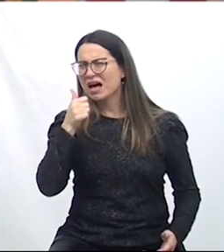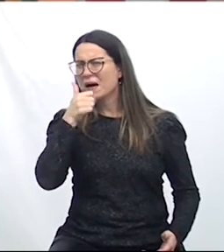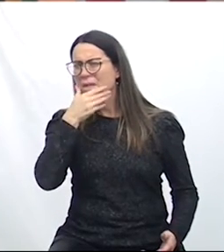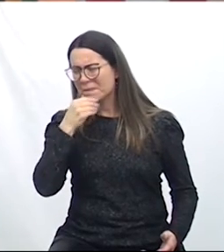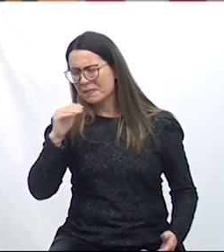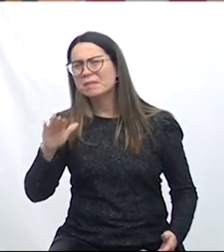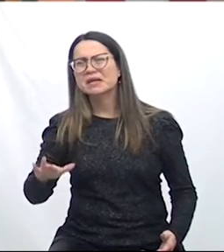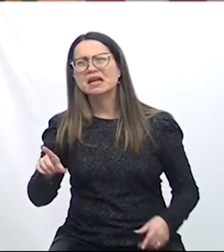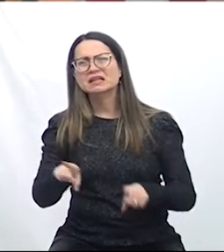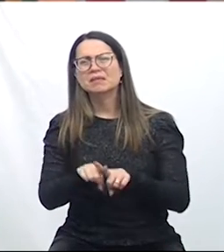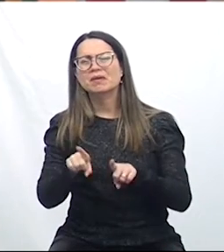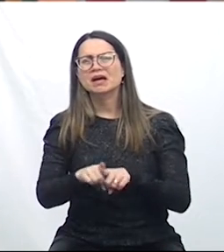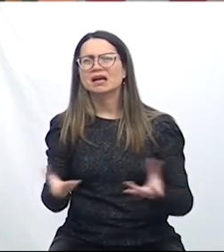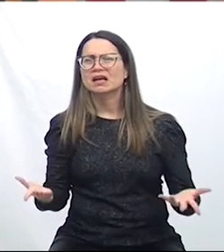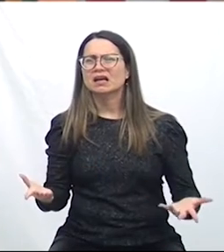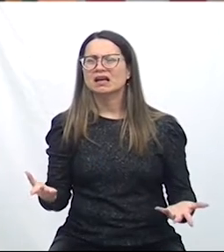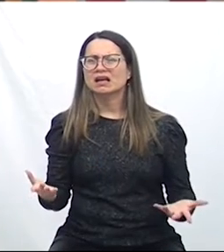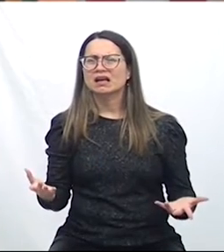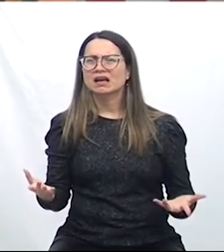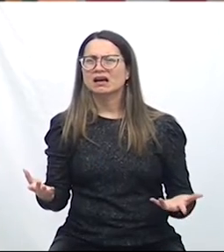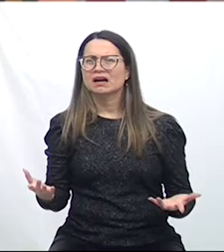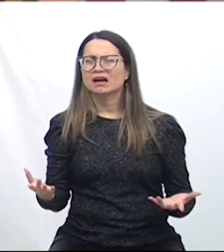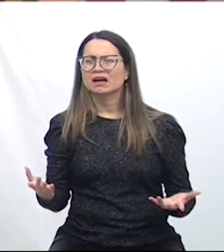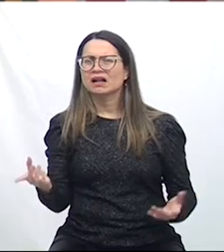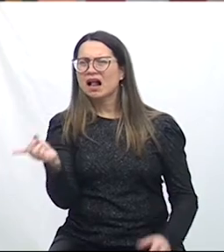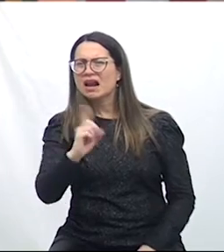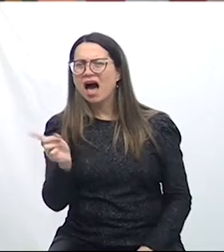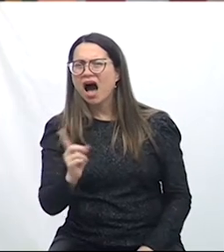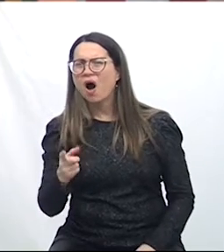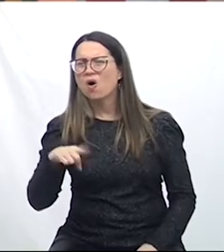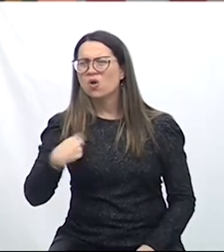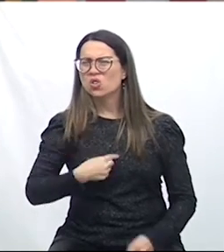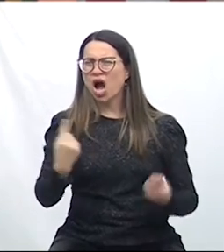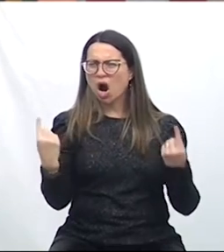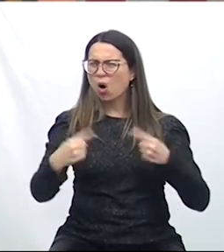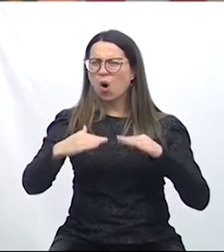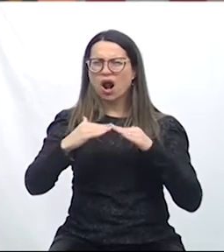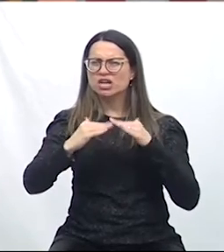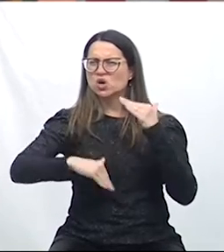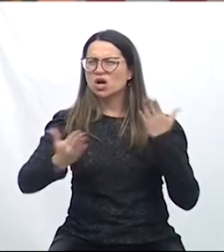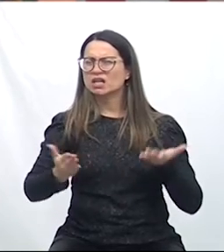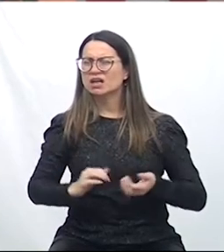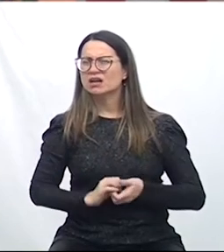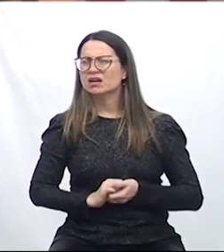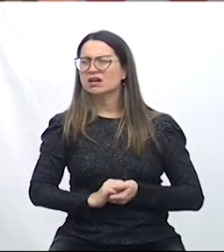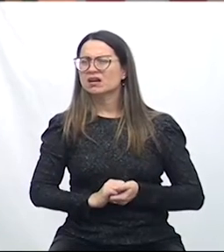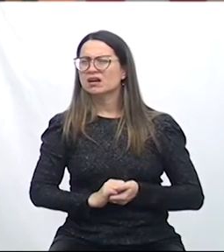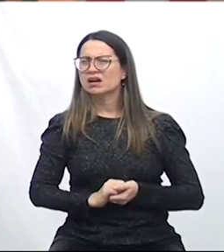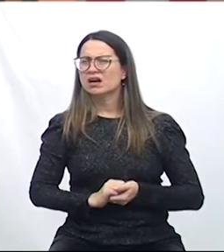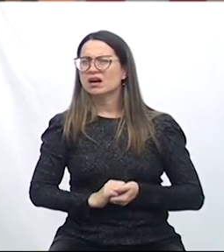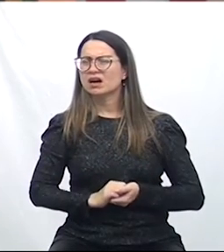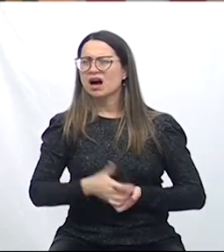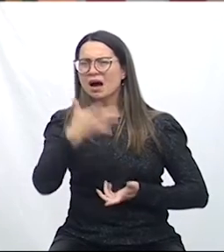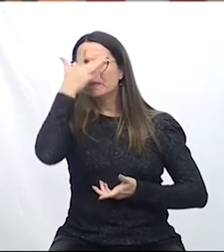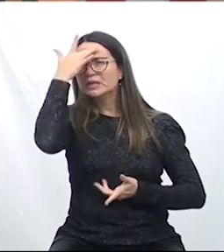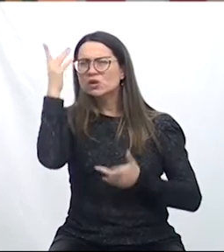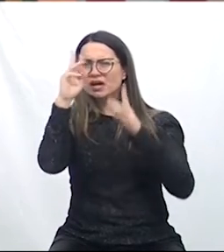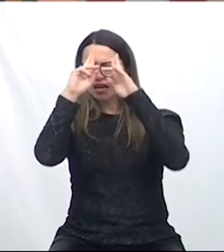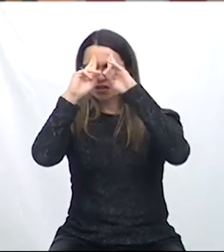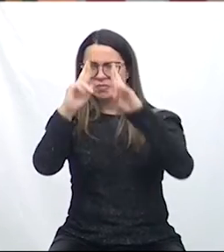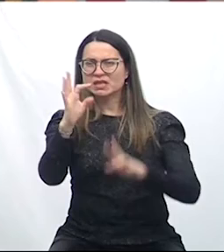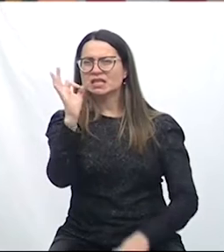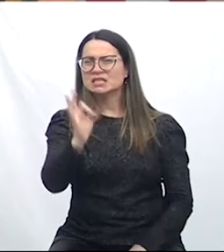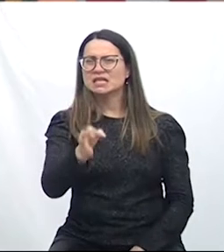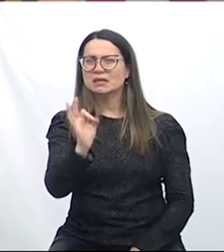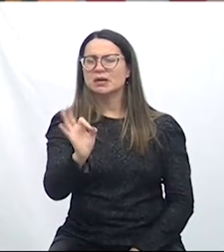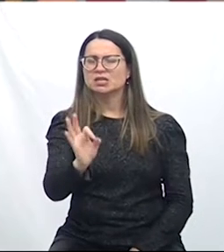absurdo. Nós somos contra isso. Um cidadão se dá respeito, com certeza ele